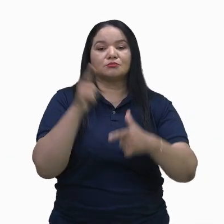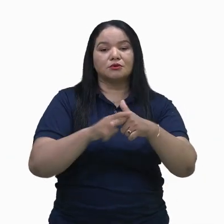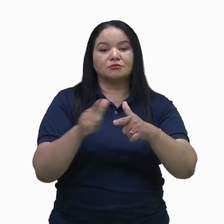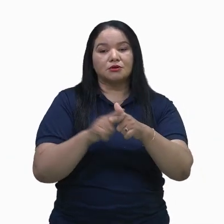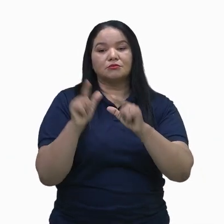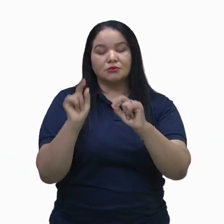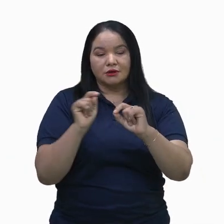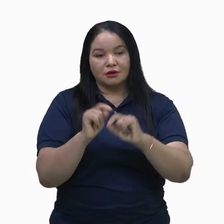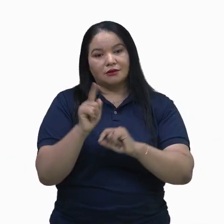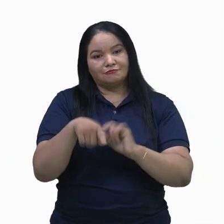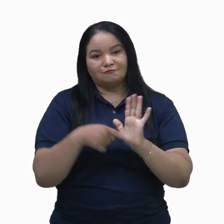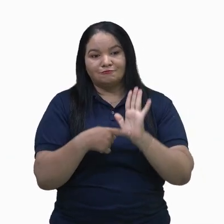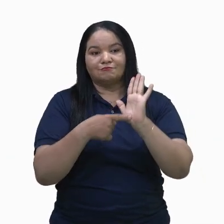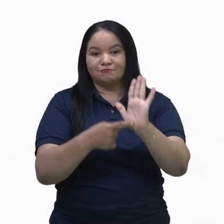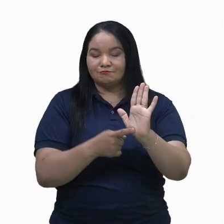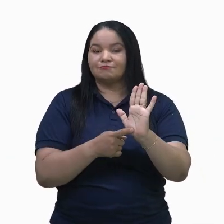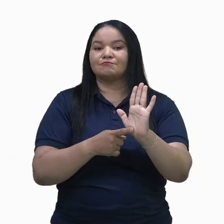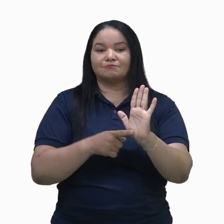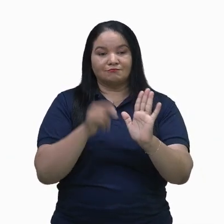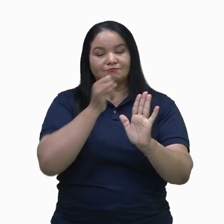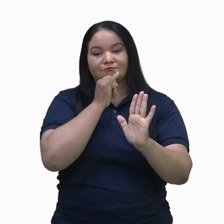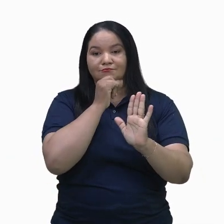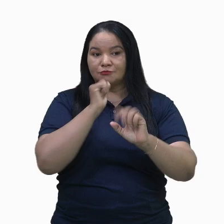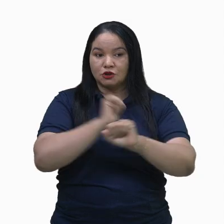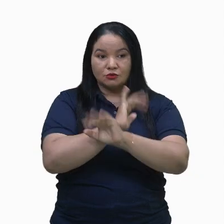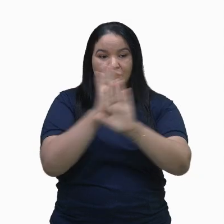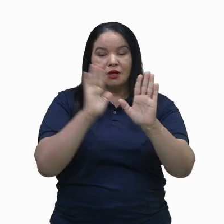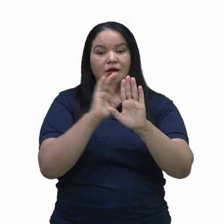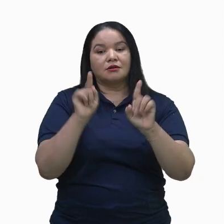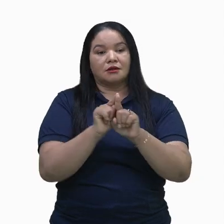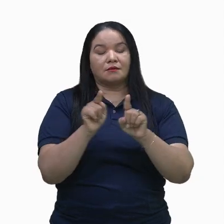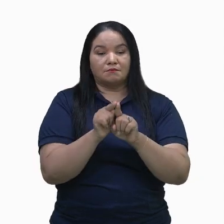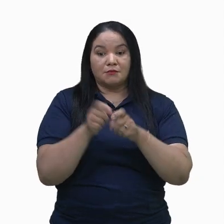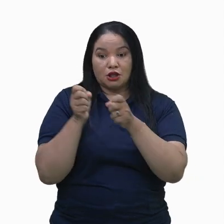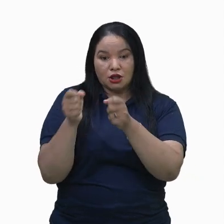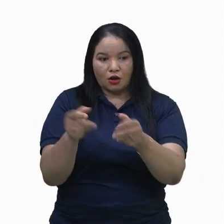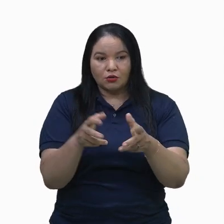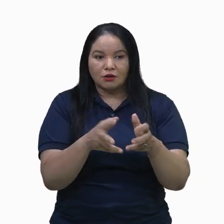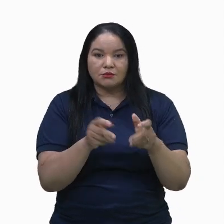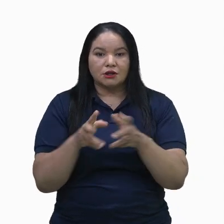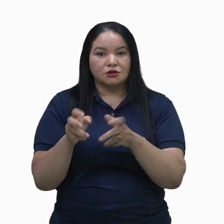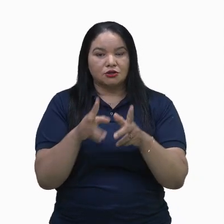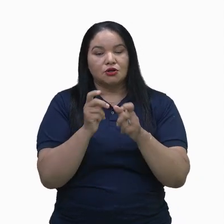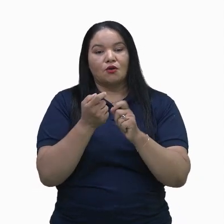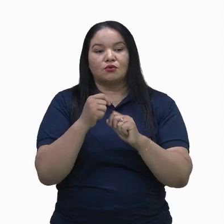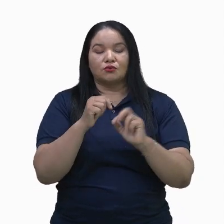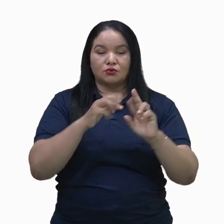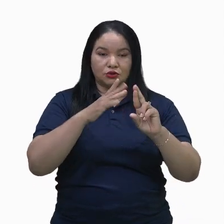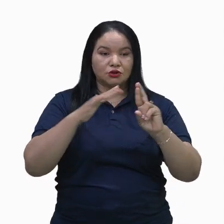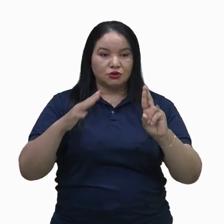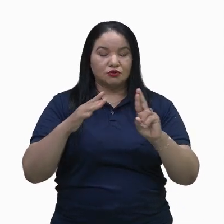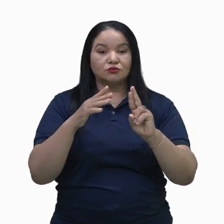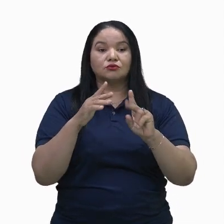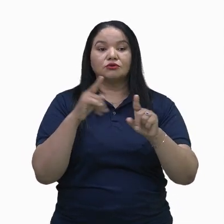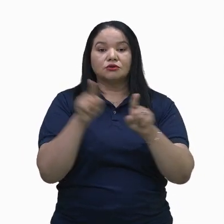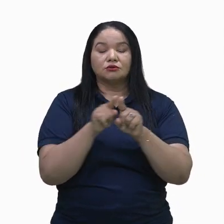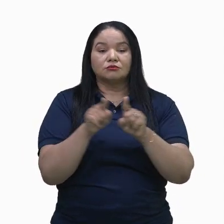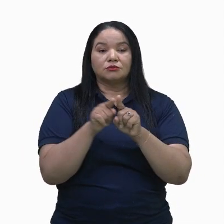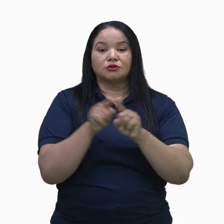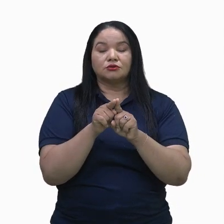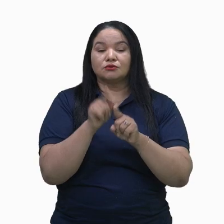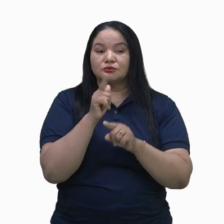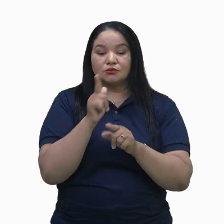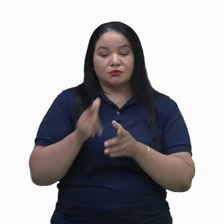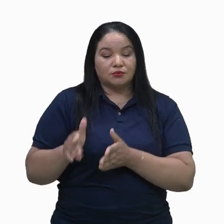esse exemplo claro da contaminação dos rios, né, pela questão desses garimpos ilegais,